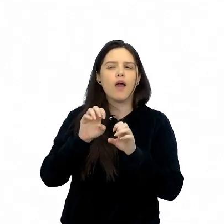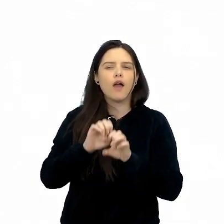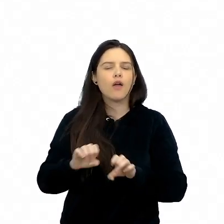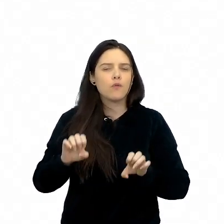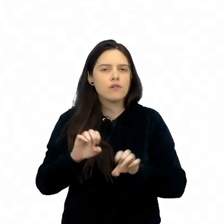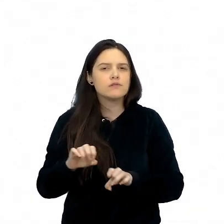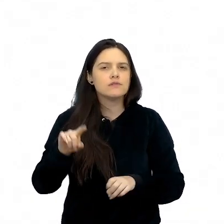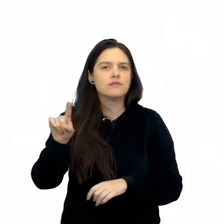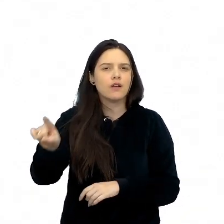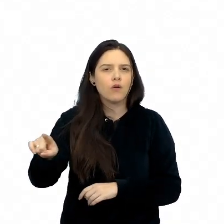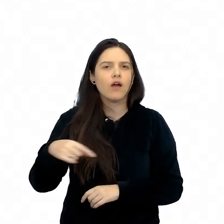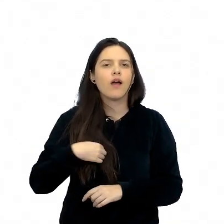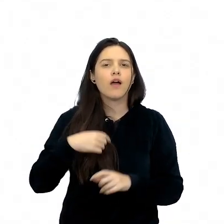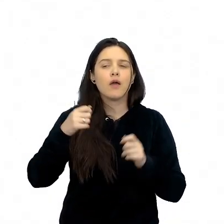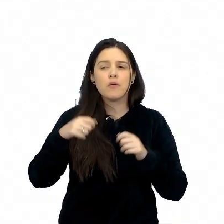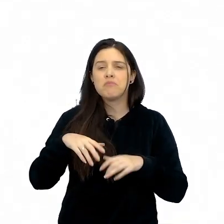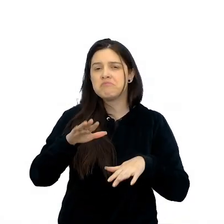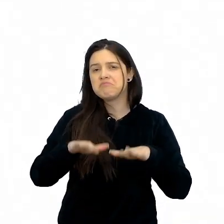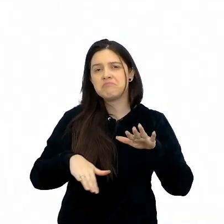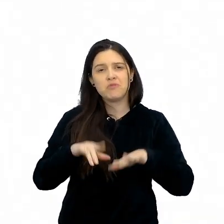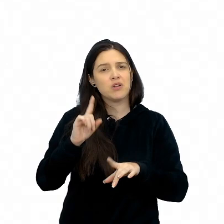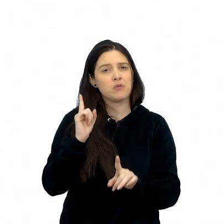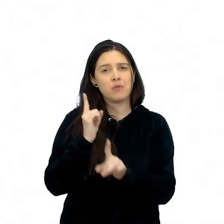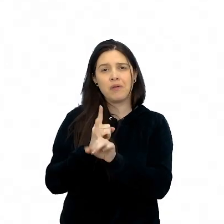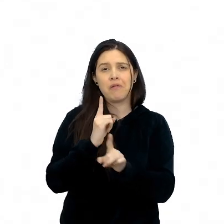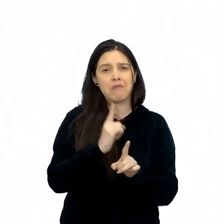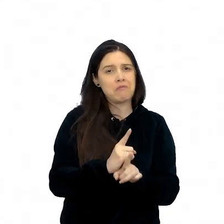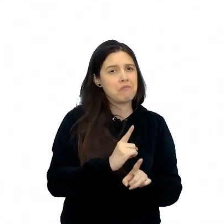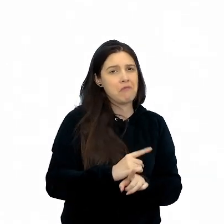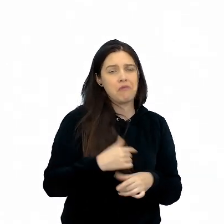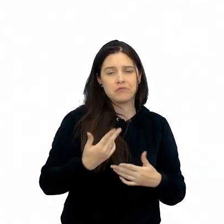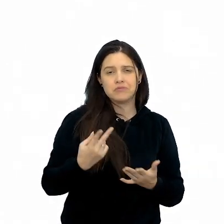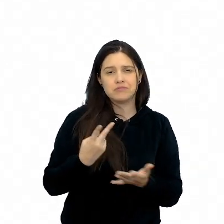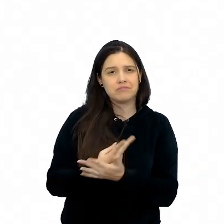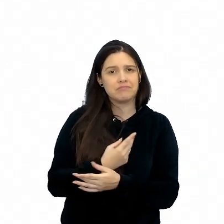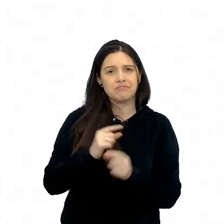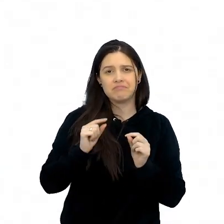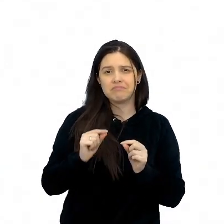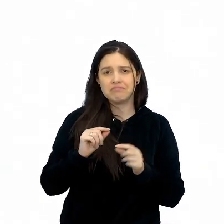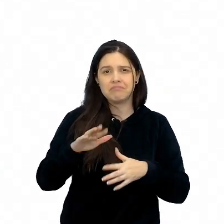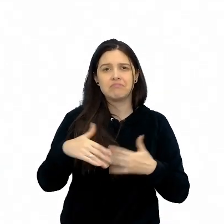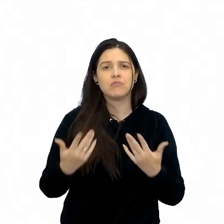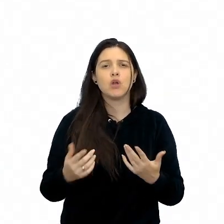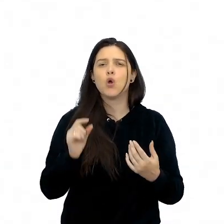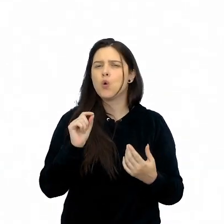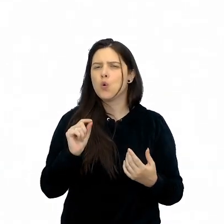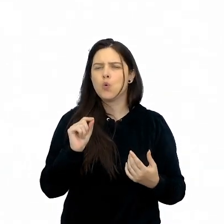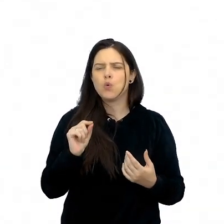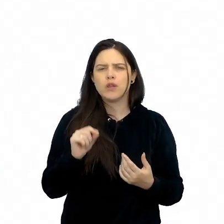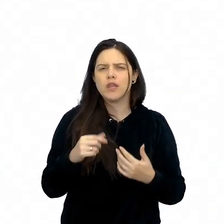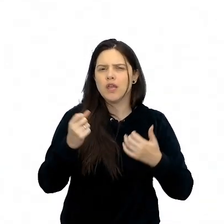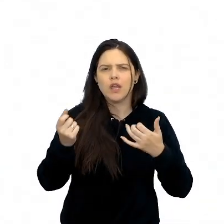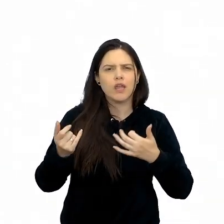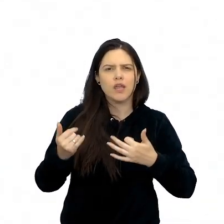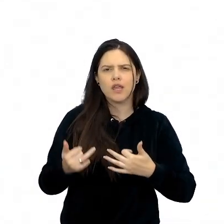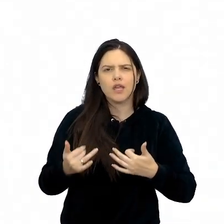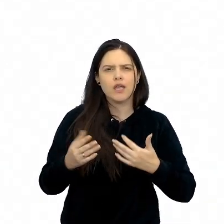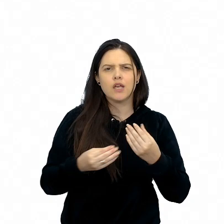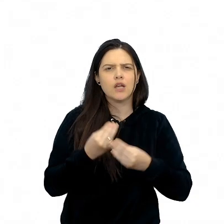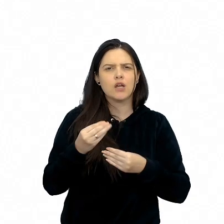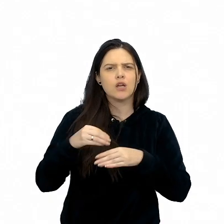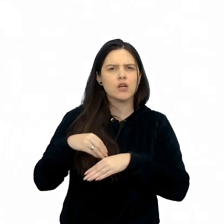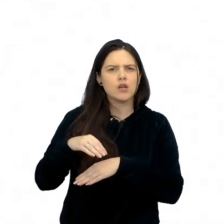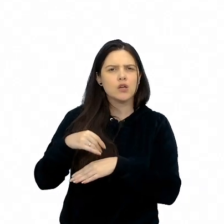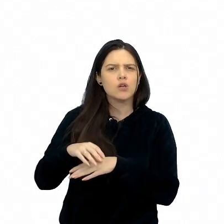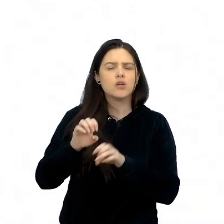grau, provavelmente ele não vai conseguir achar esse ângulo em questão. Por quê? Porque, teoricamente, na hora que a gente montar